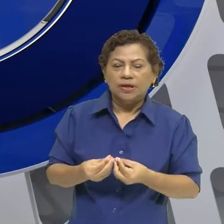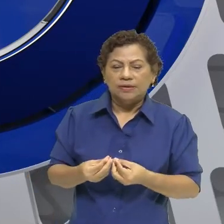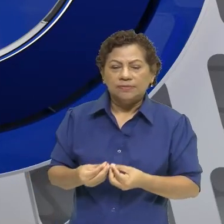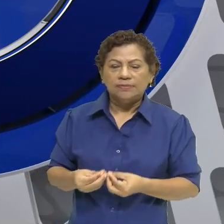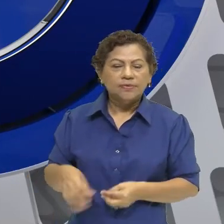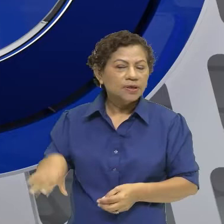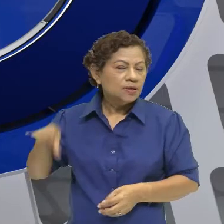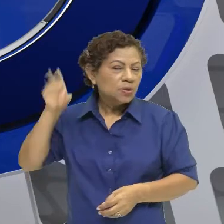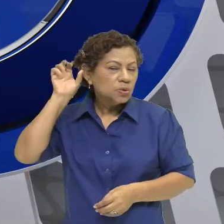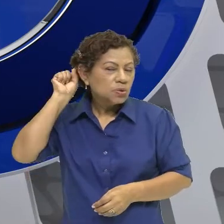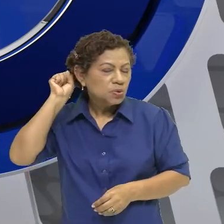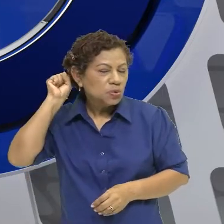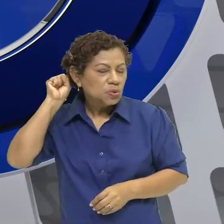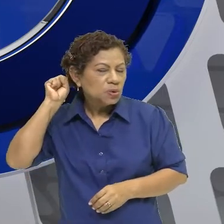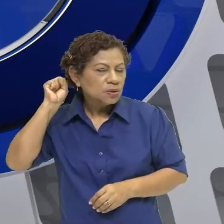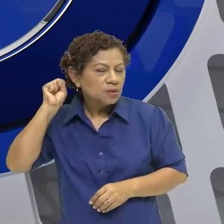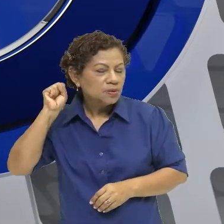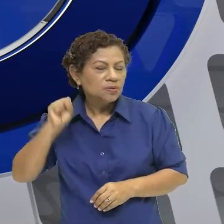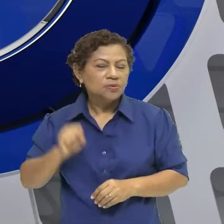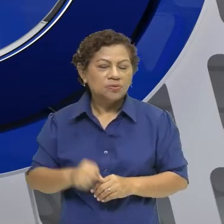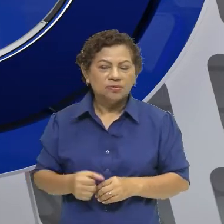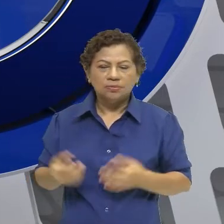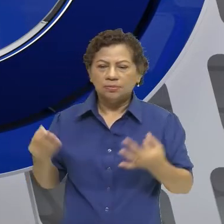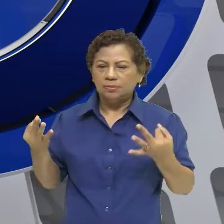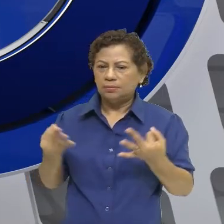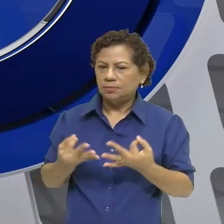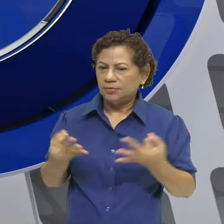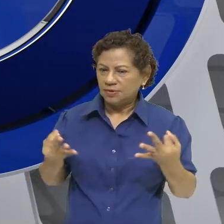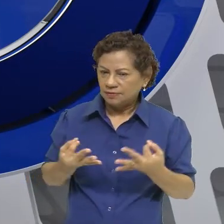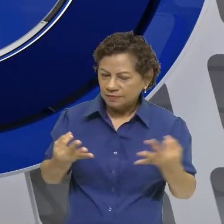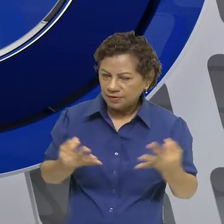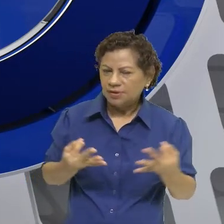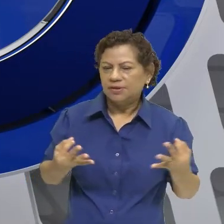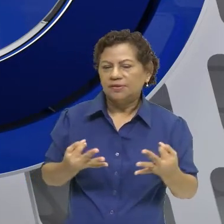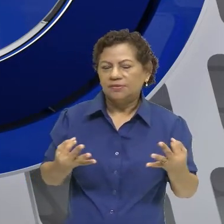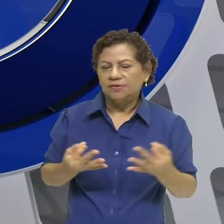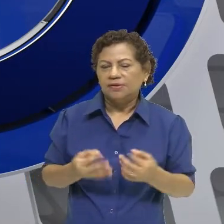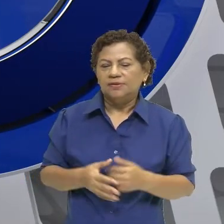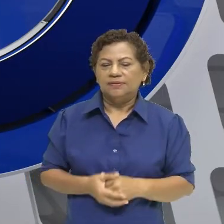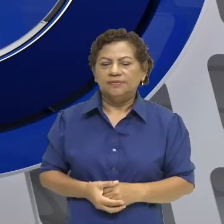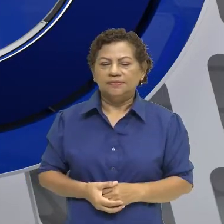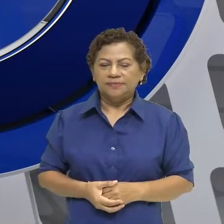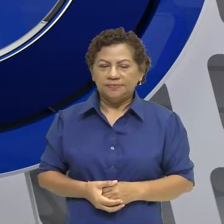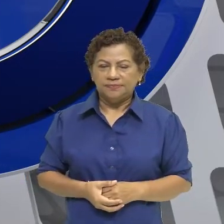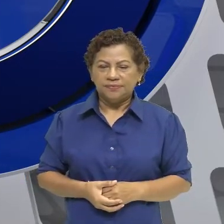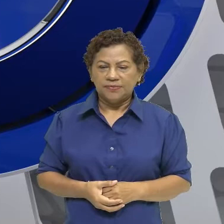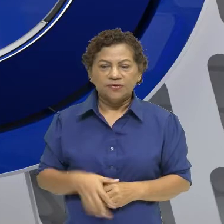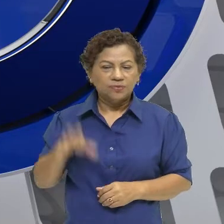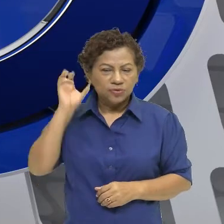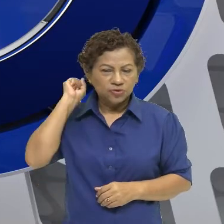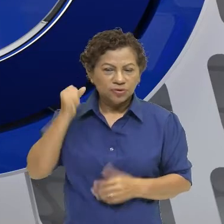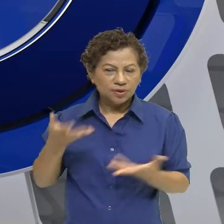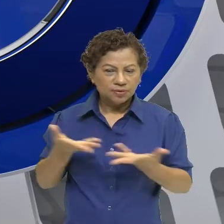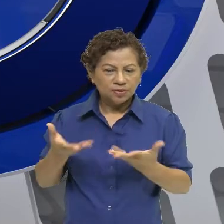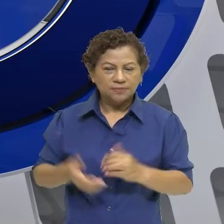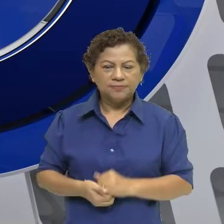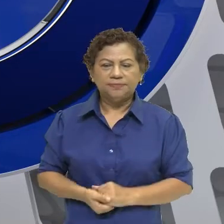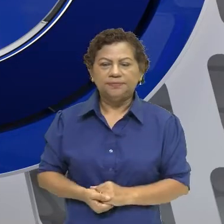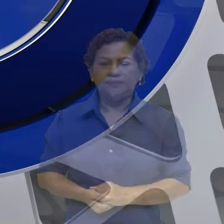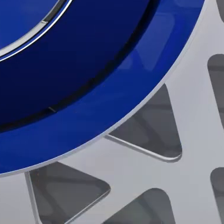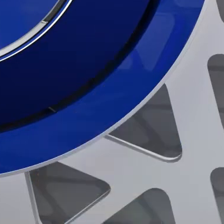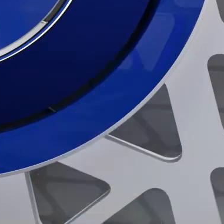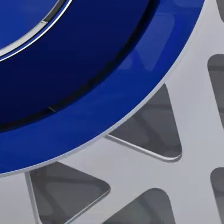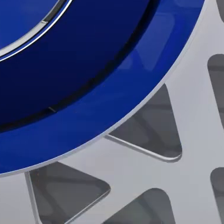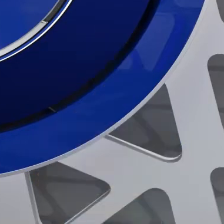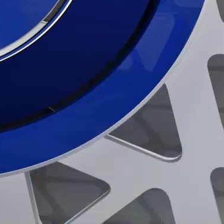chocalhozinho, ao mesmo tempo do som do instrumento, da corda sendo dedilhada. Vamos escutar um pouco do som do berimbau.